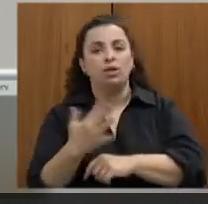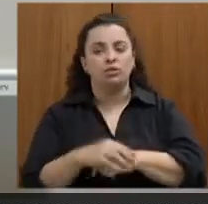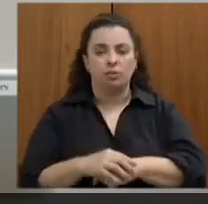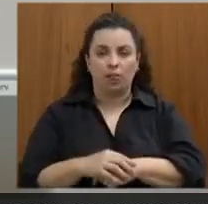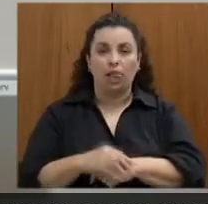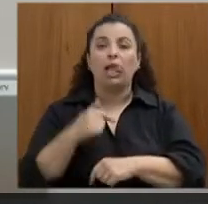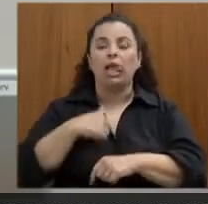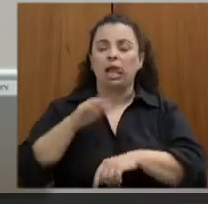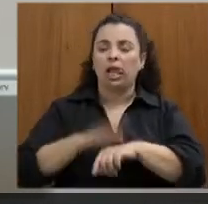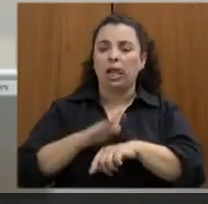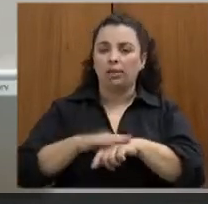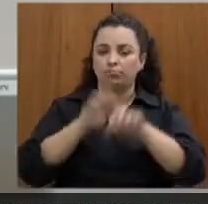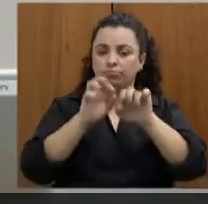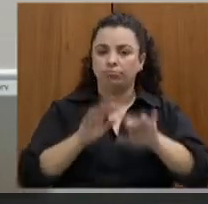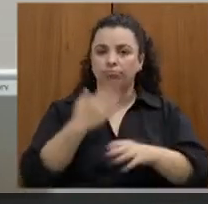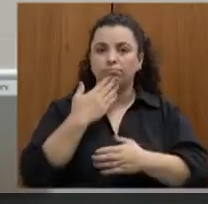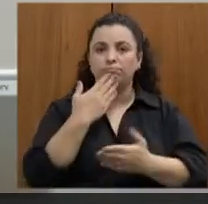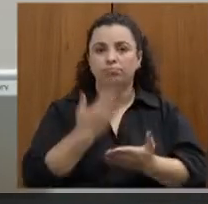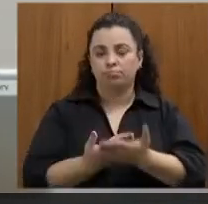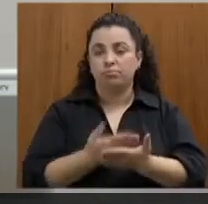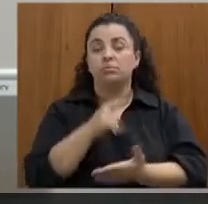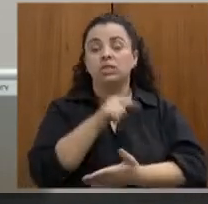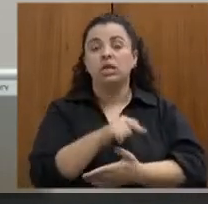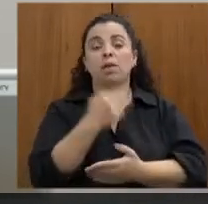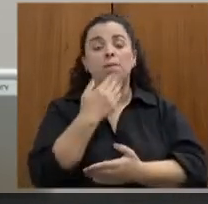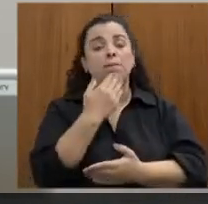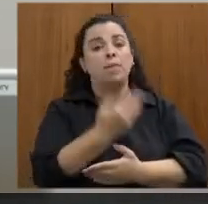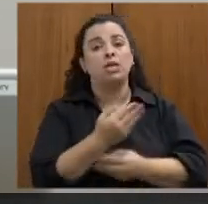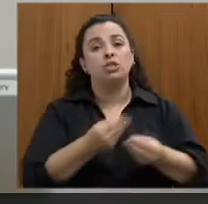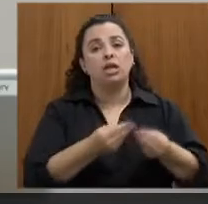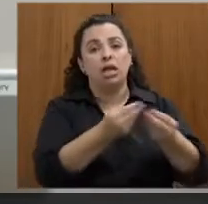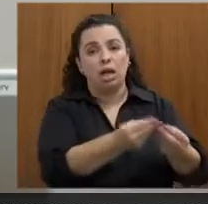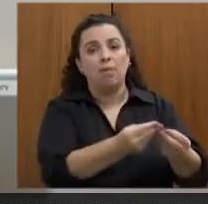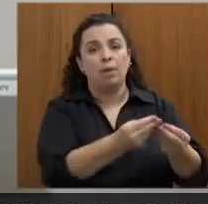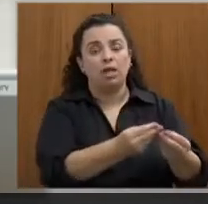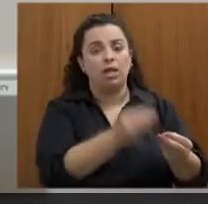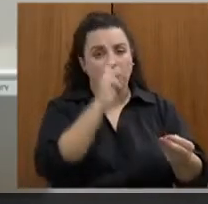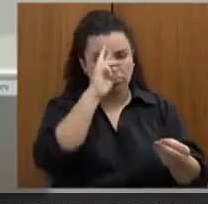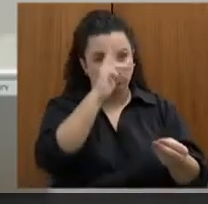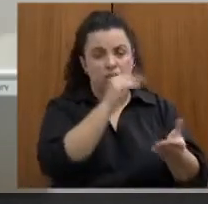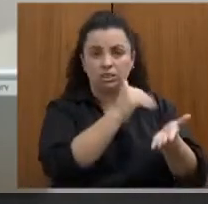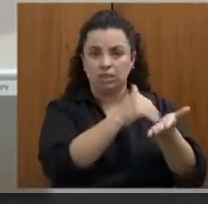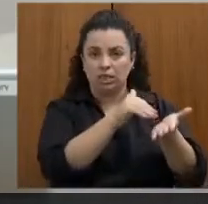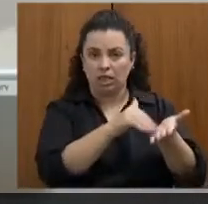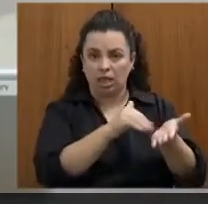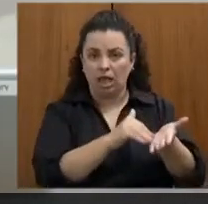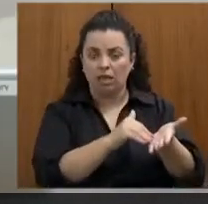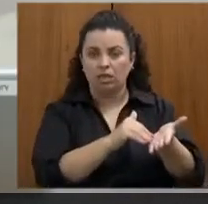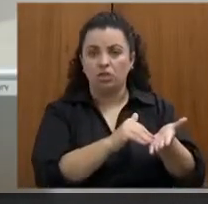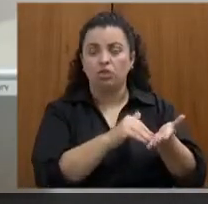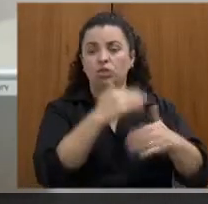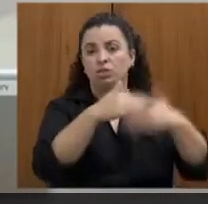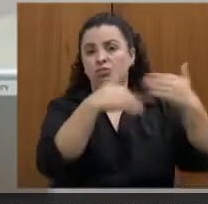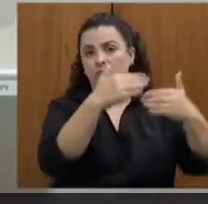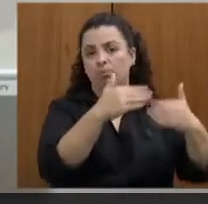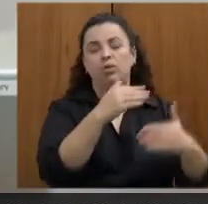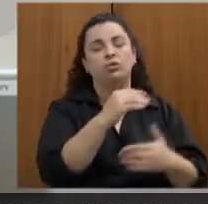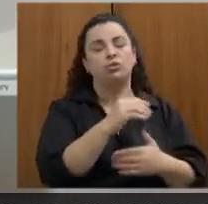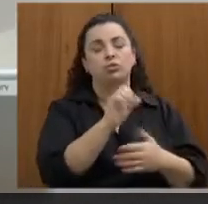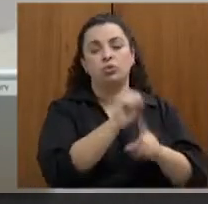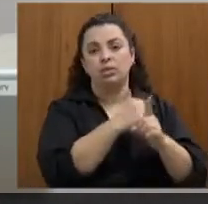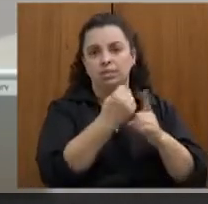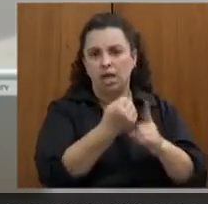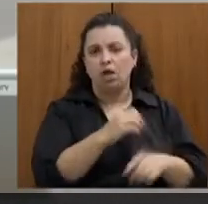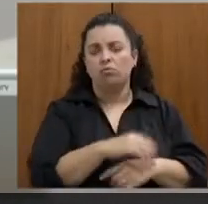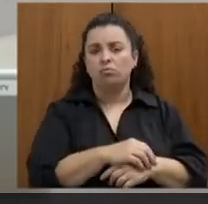requerimento que solicita seja encaminhada à titular da Secretaria de Estado de Desenvolvimento Social pedido de informações acerca